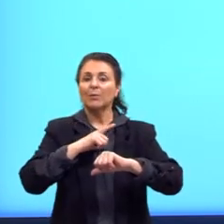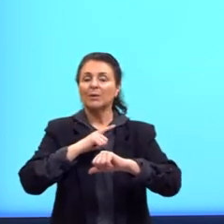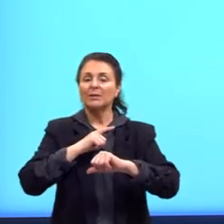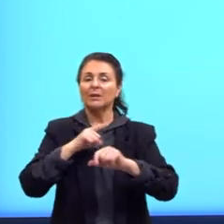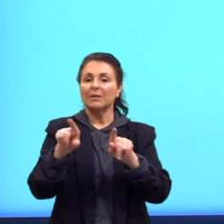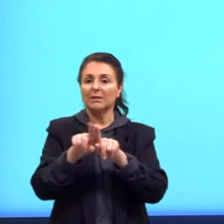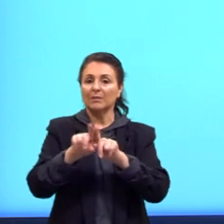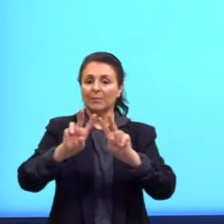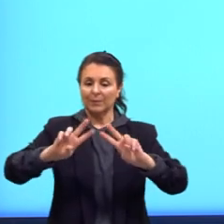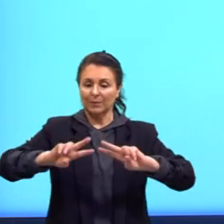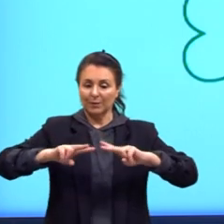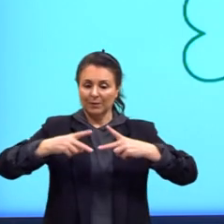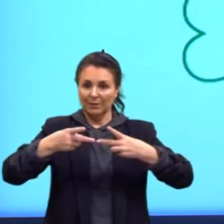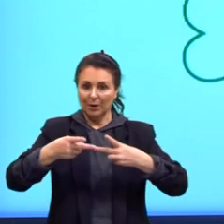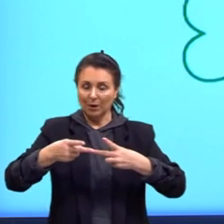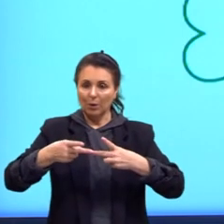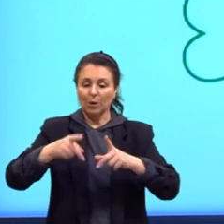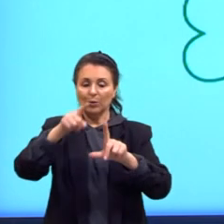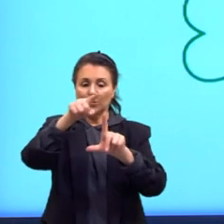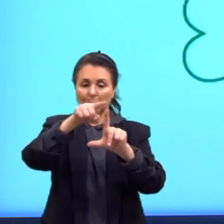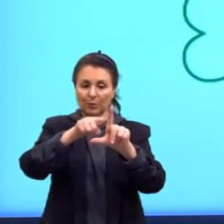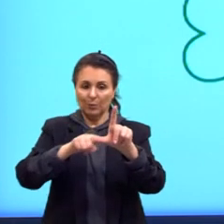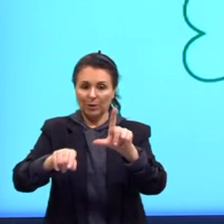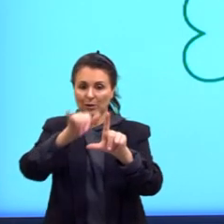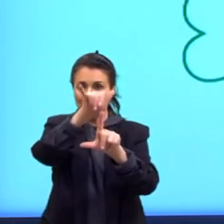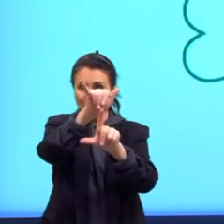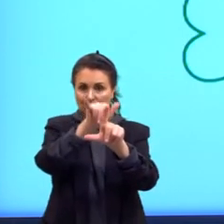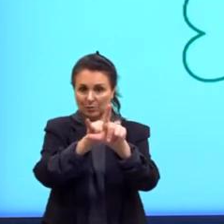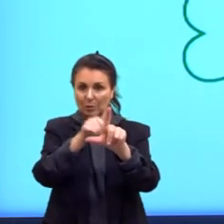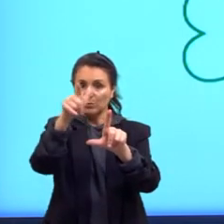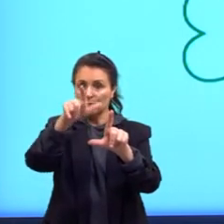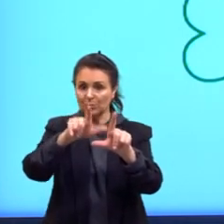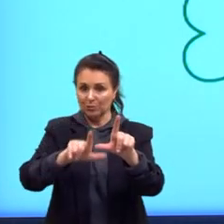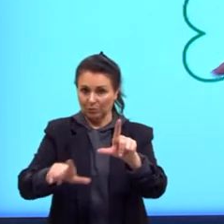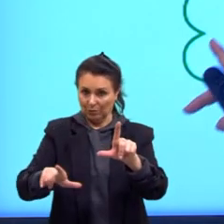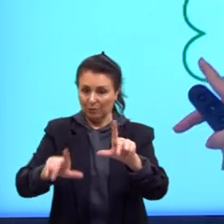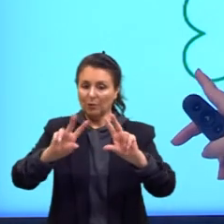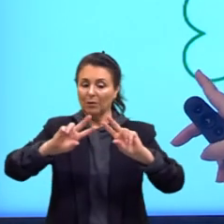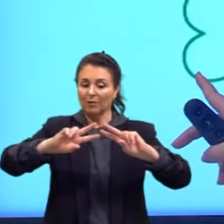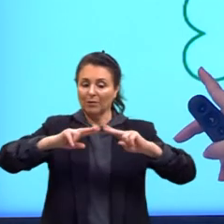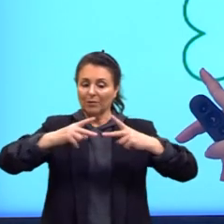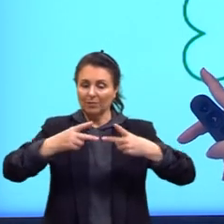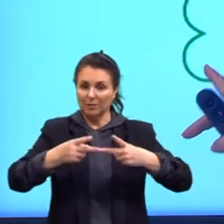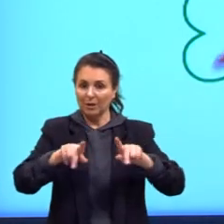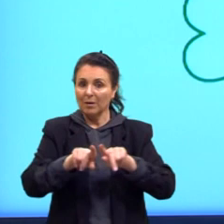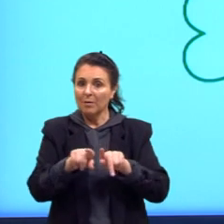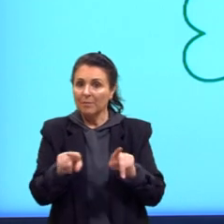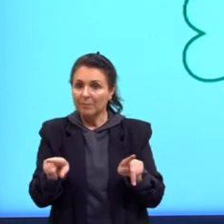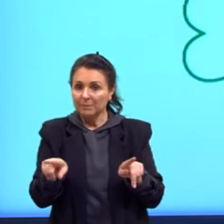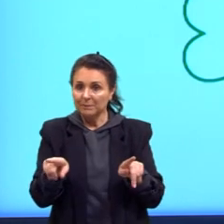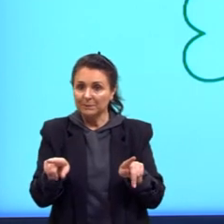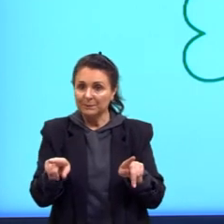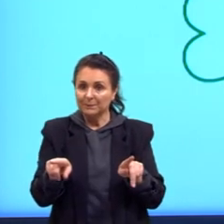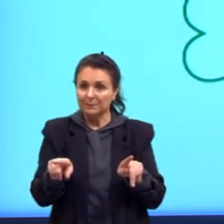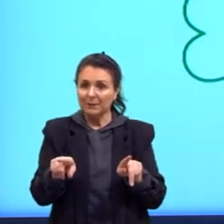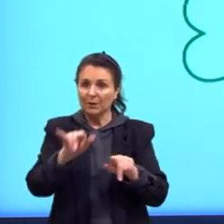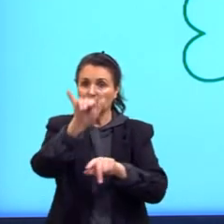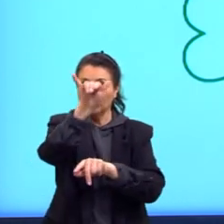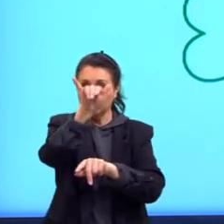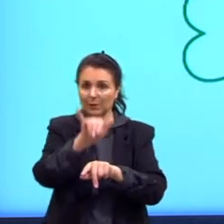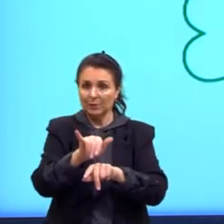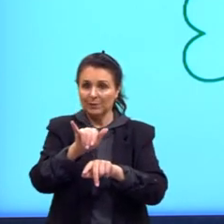reflexão no eixo Y tem um novamente a figura ela foi refletida mas agora a partir do eixo